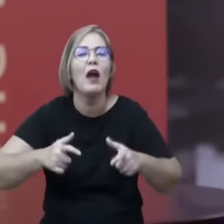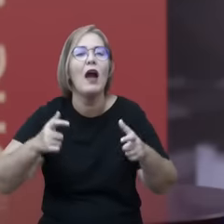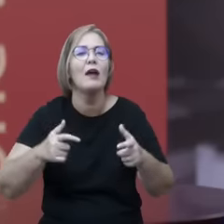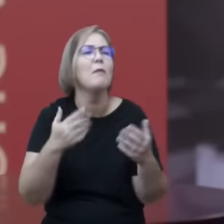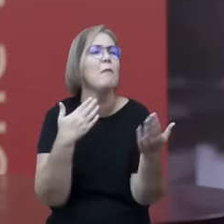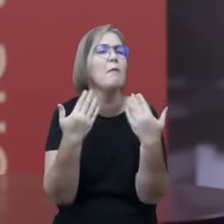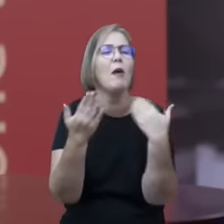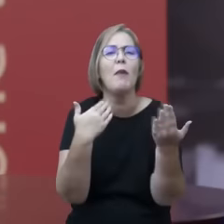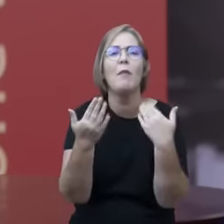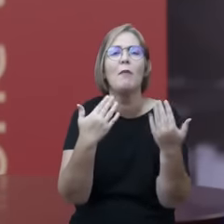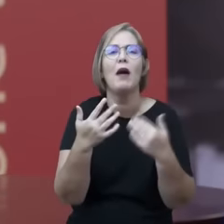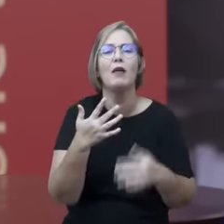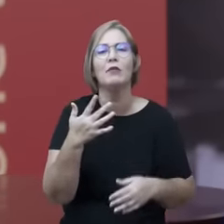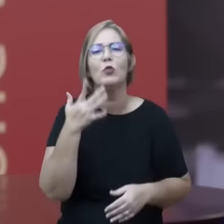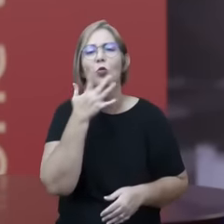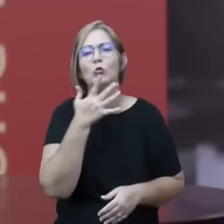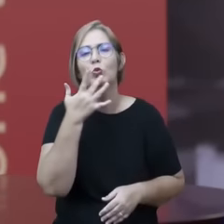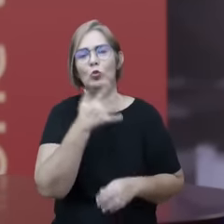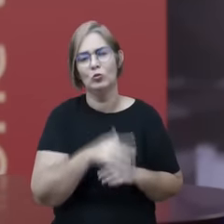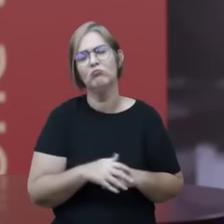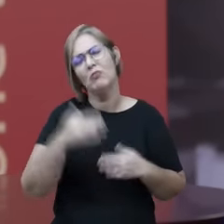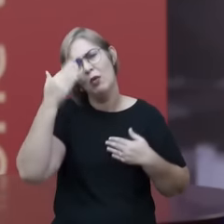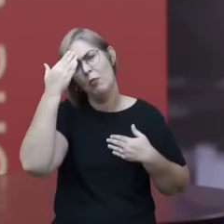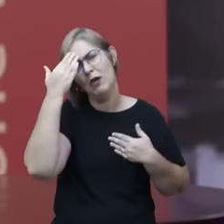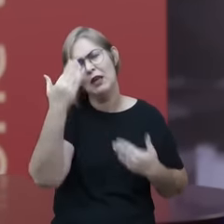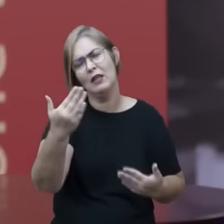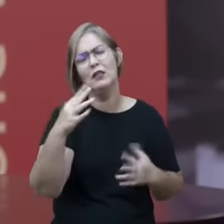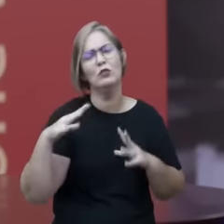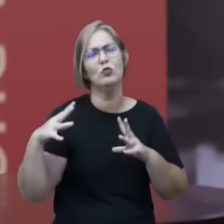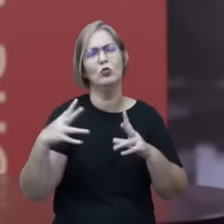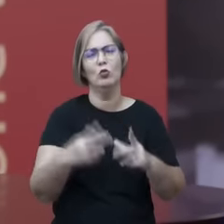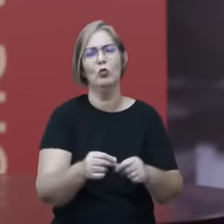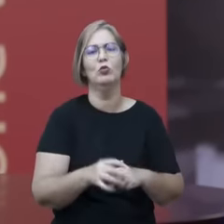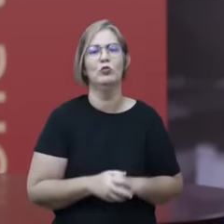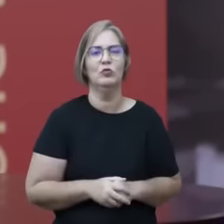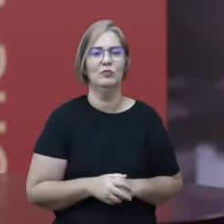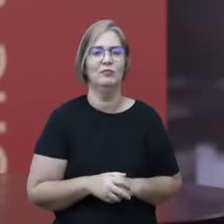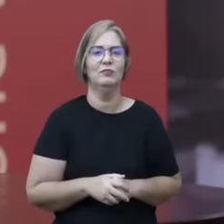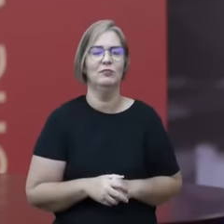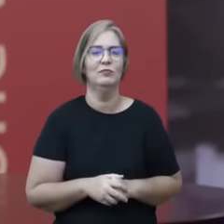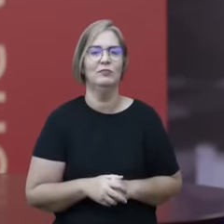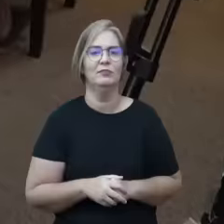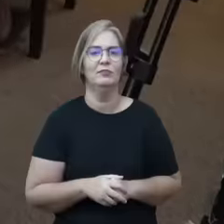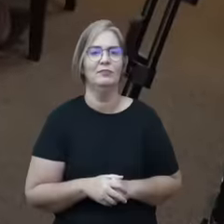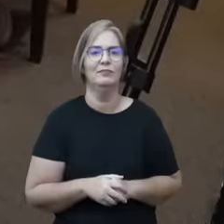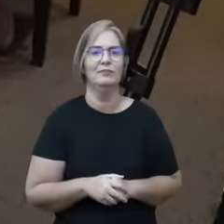Então, agradeço eh realmente a todo mundo e e ao café filosófico.